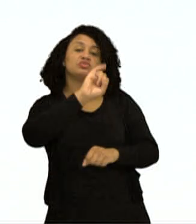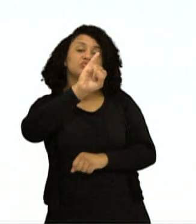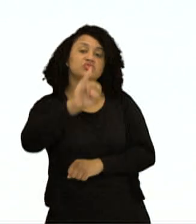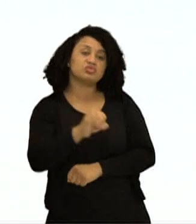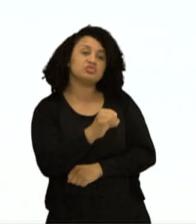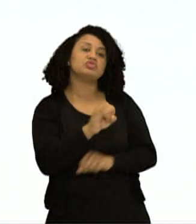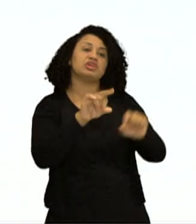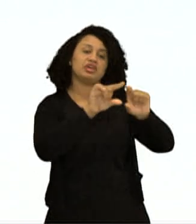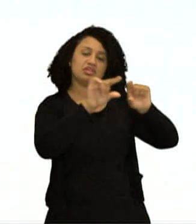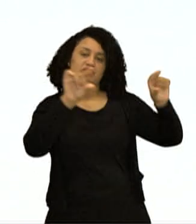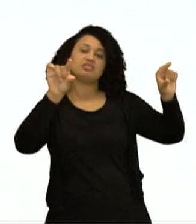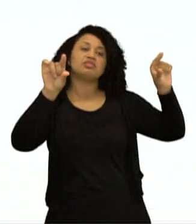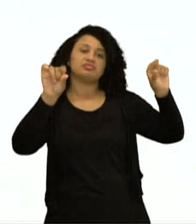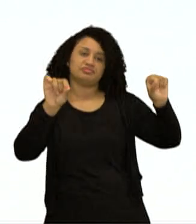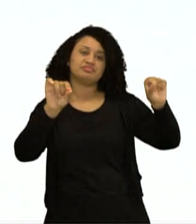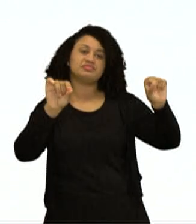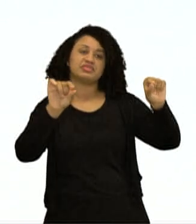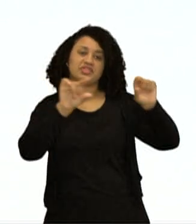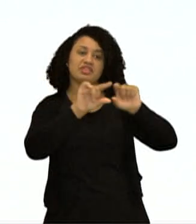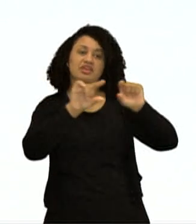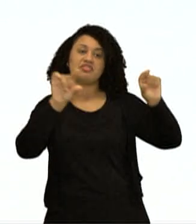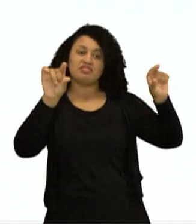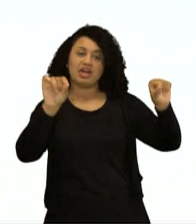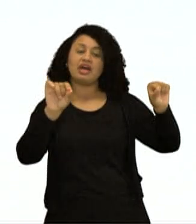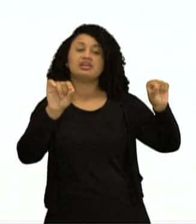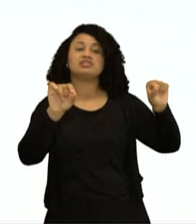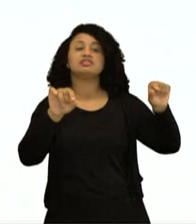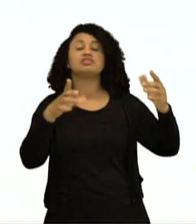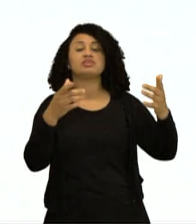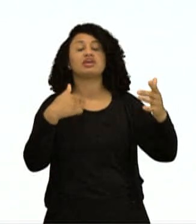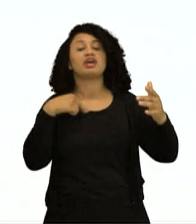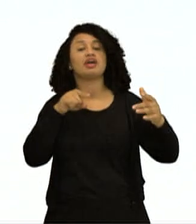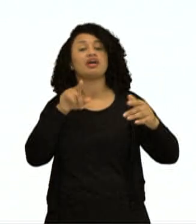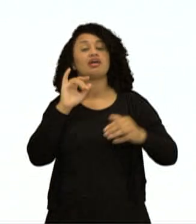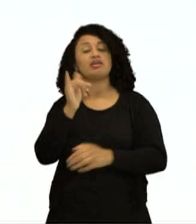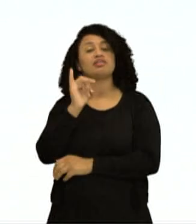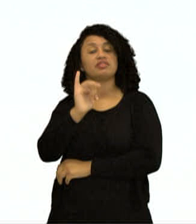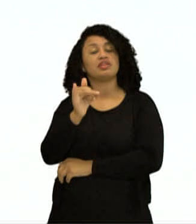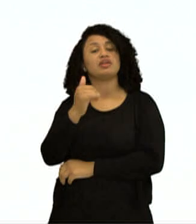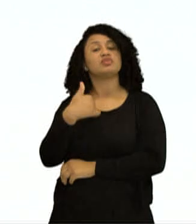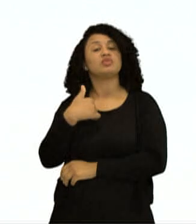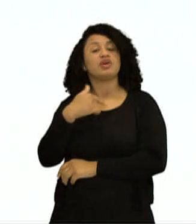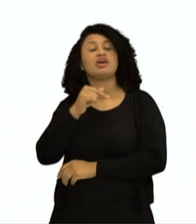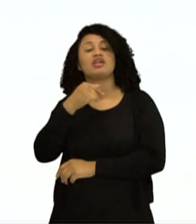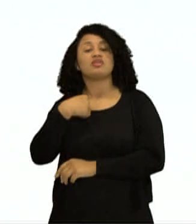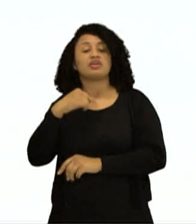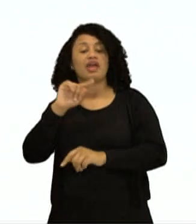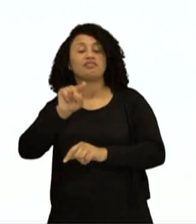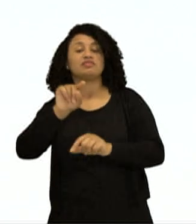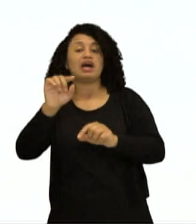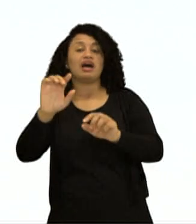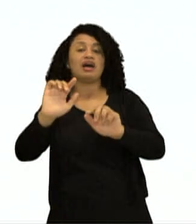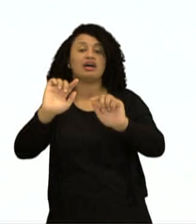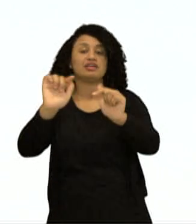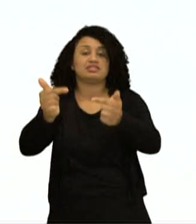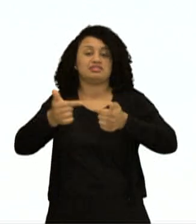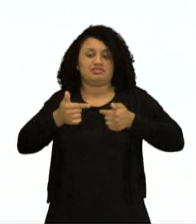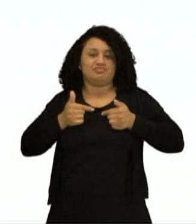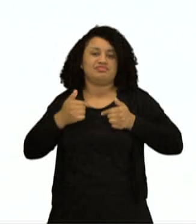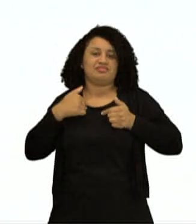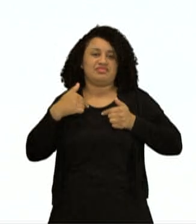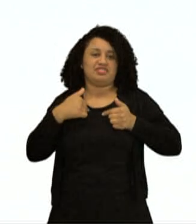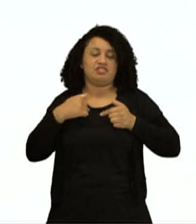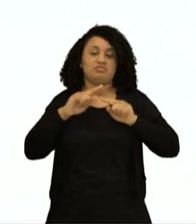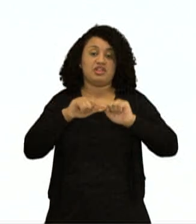sujeito nessa frase, né, na frase. E nesse caso, a narradora está sofrendo a ação. Então, ela disse